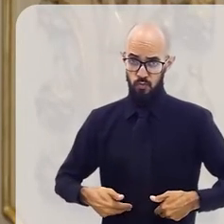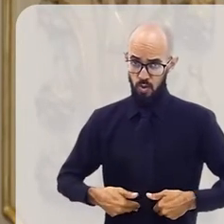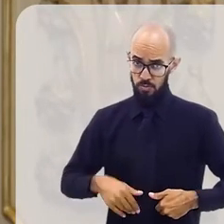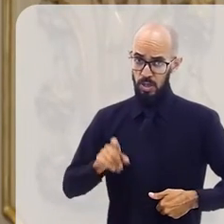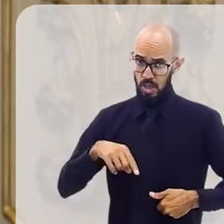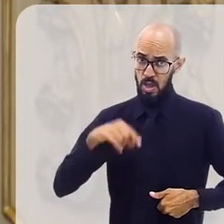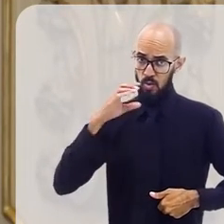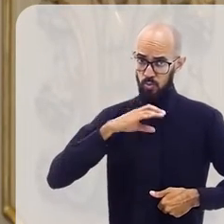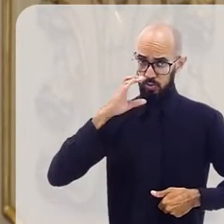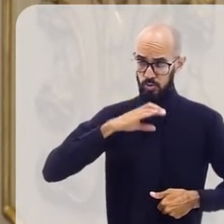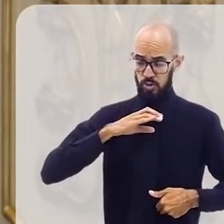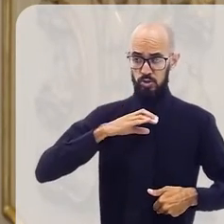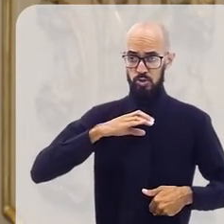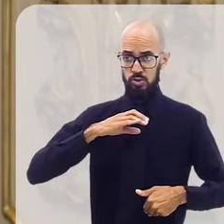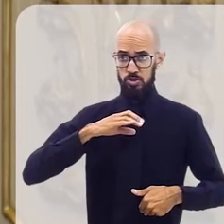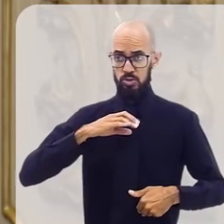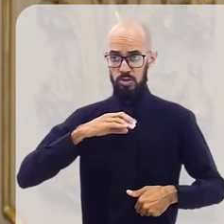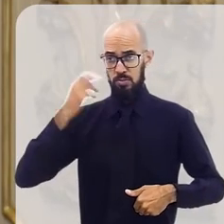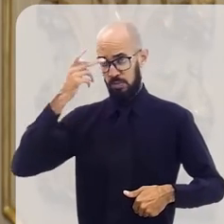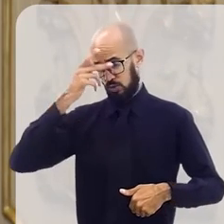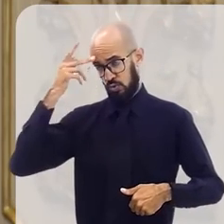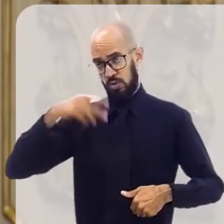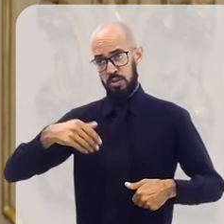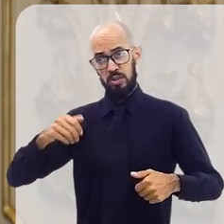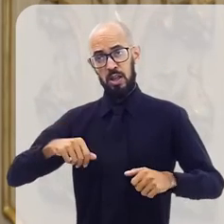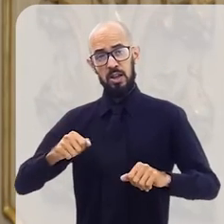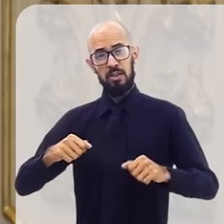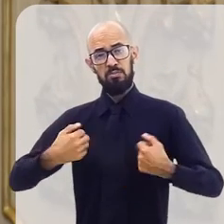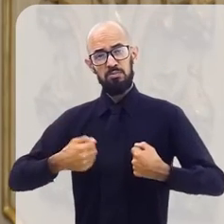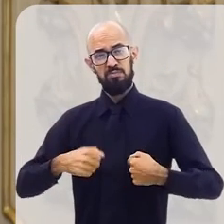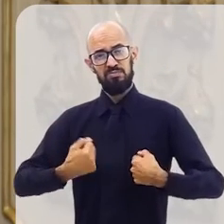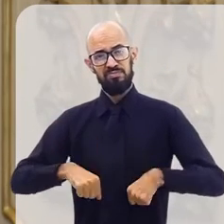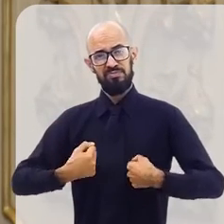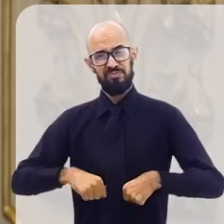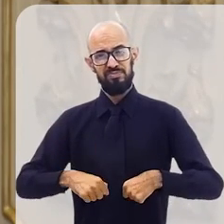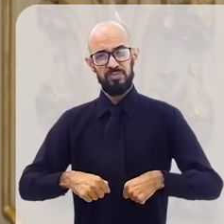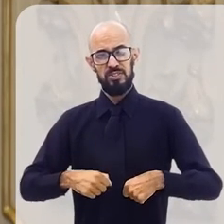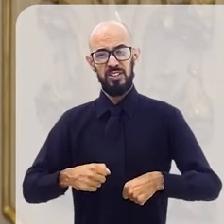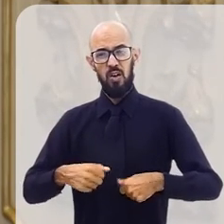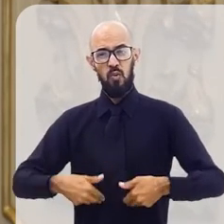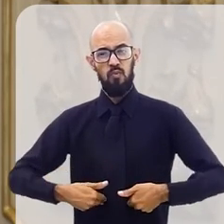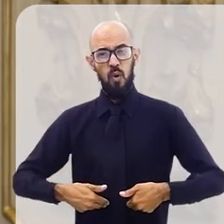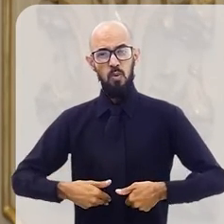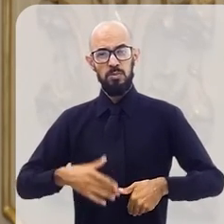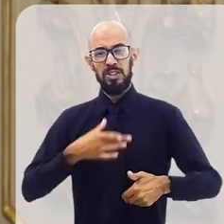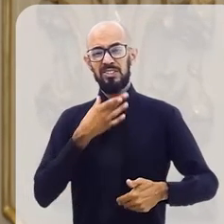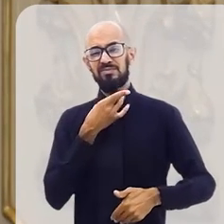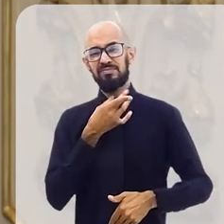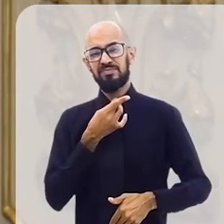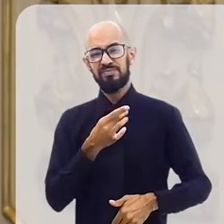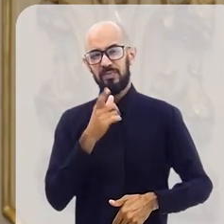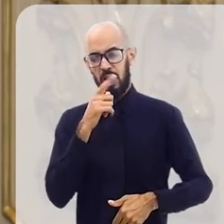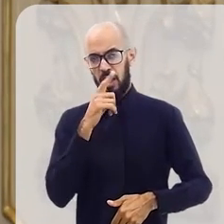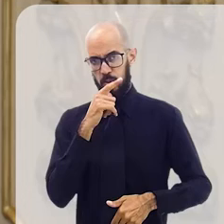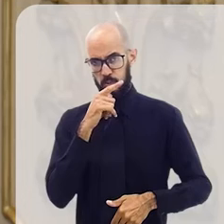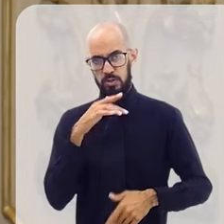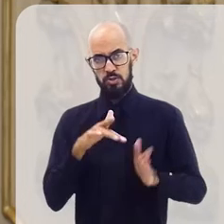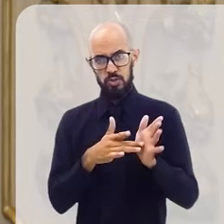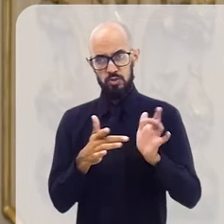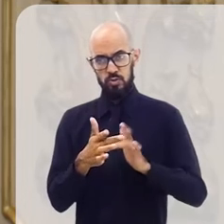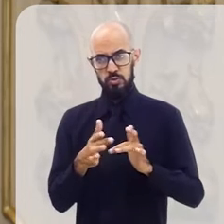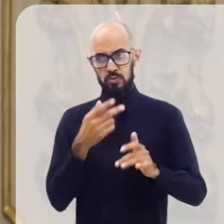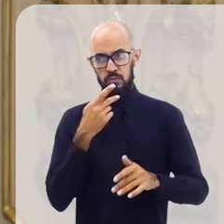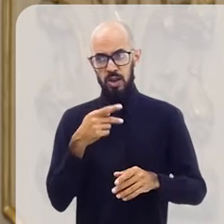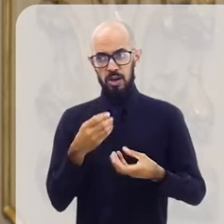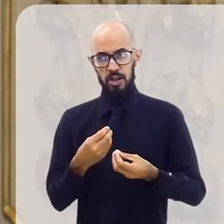é urgente né a pessoa passando fome tá passando necessidade fome sede é Jesus vai nos